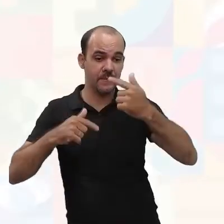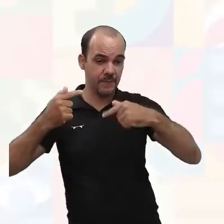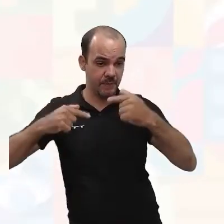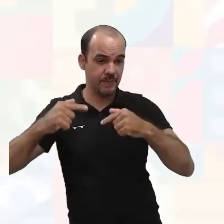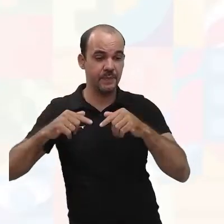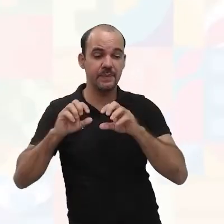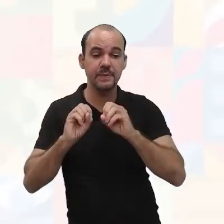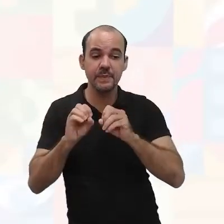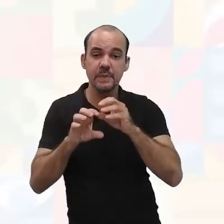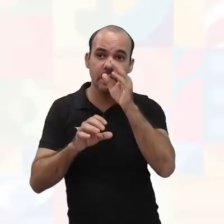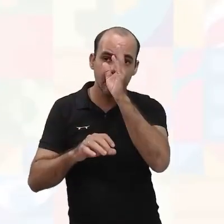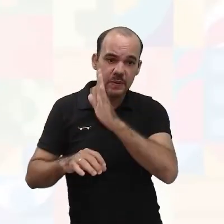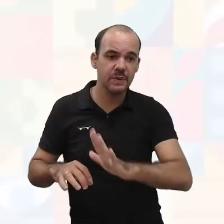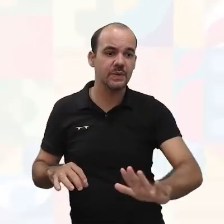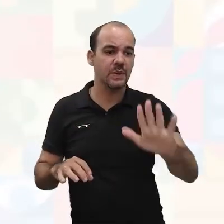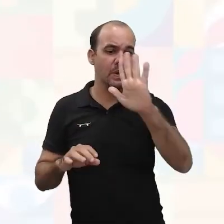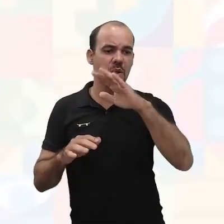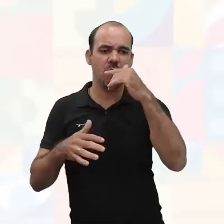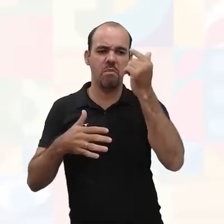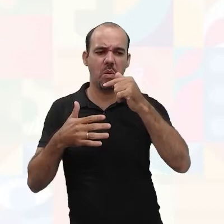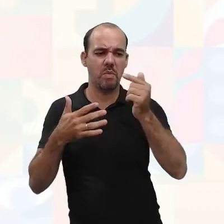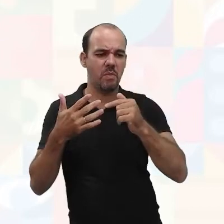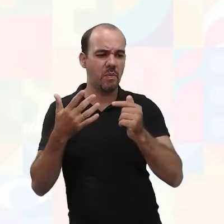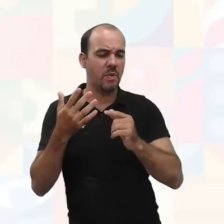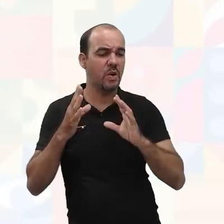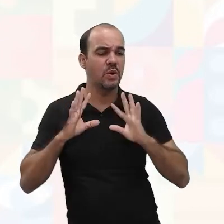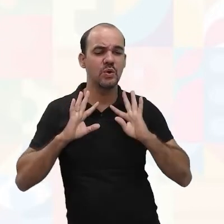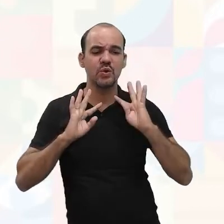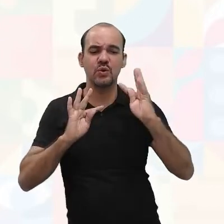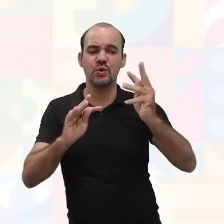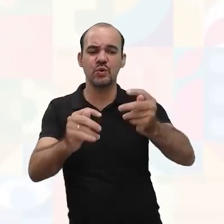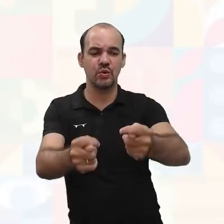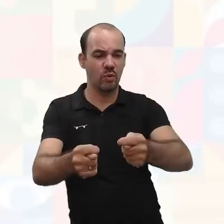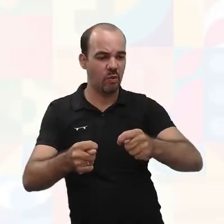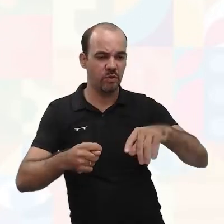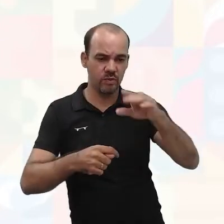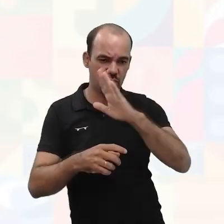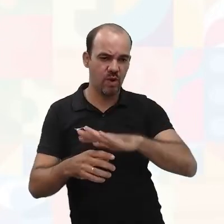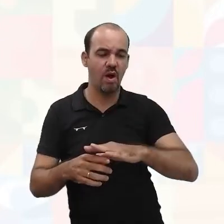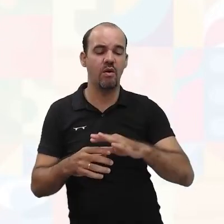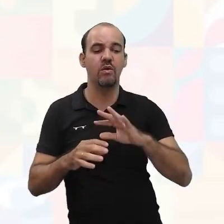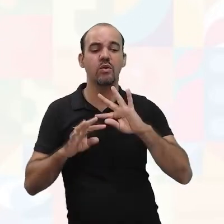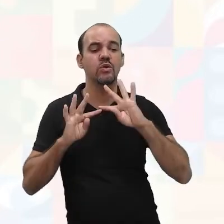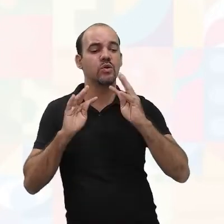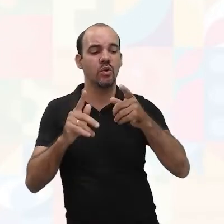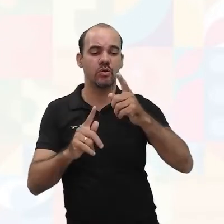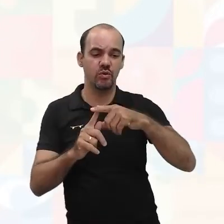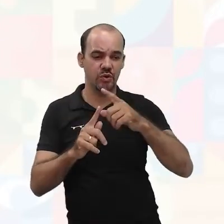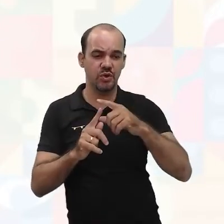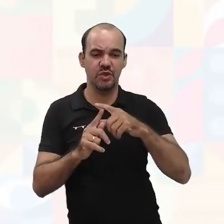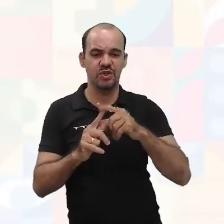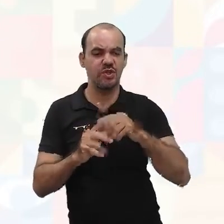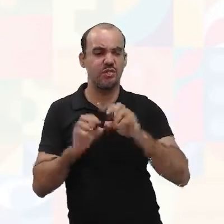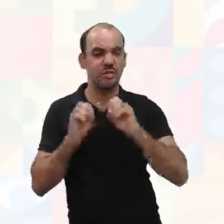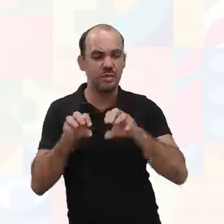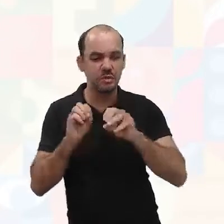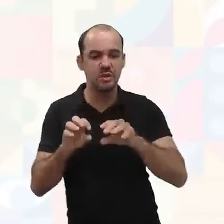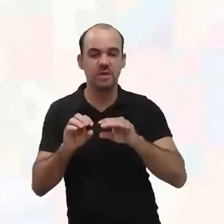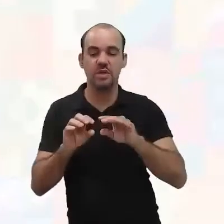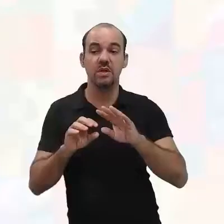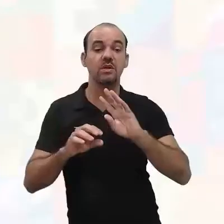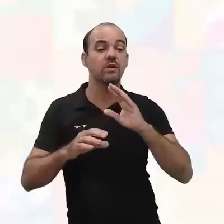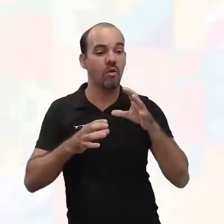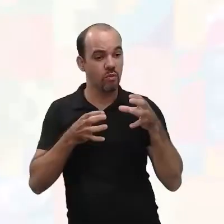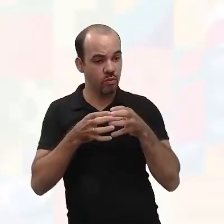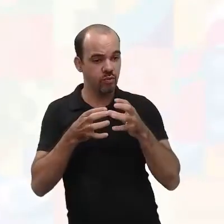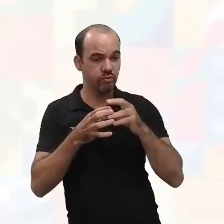níveis e aspectos e modalidades, né? O manifesto representou naquele momento uma síntese, uma tentativa de